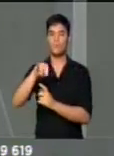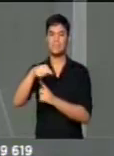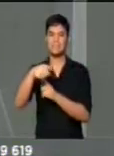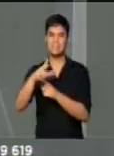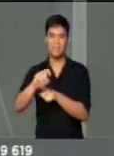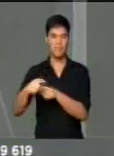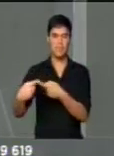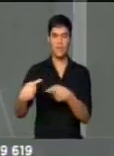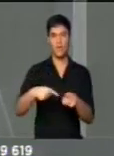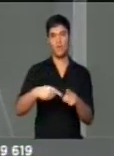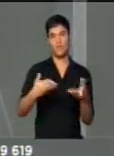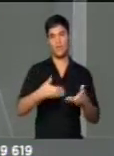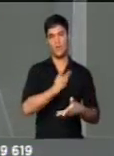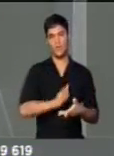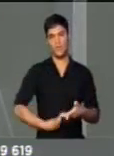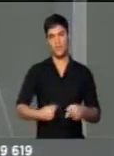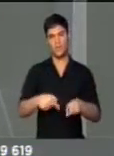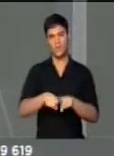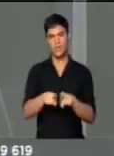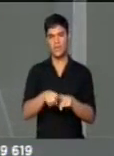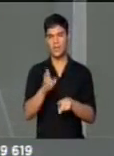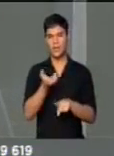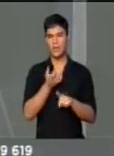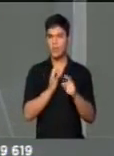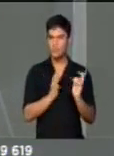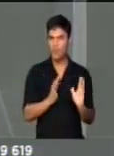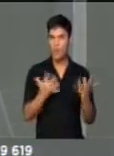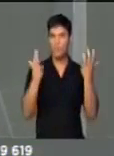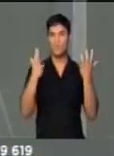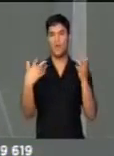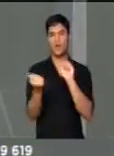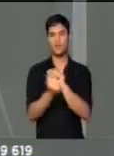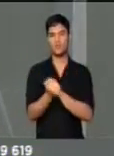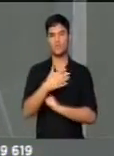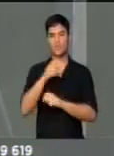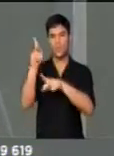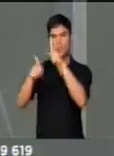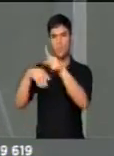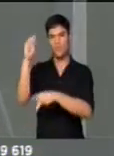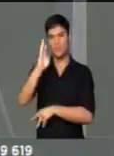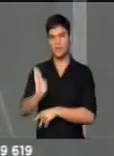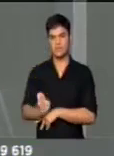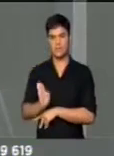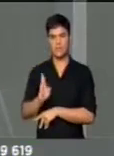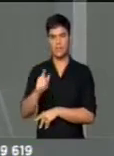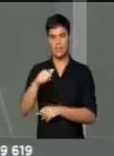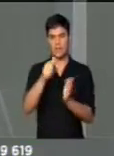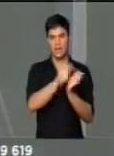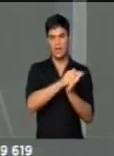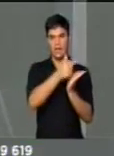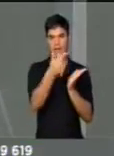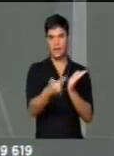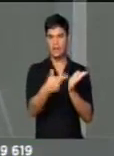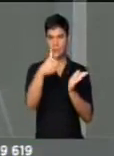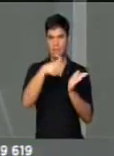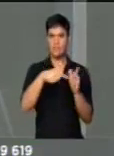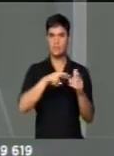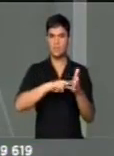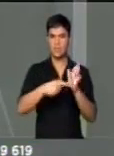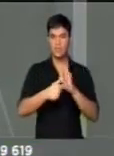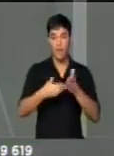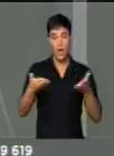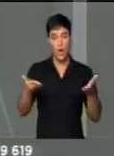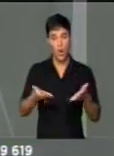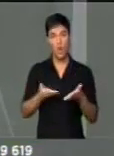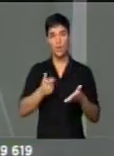aqui comemorar com o povo brasileiro, porque sei que esse vaticínio do Jornal do Senado se torna realidade hoje. Hoje essa casa